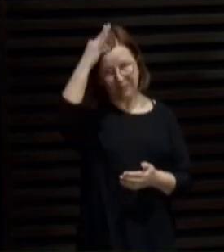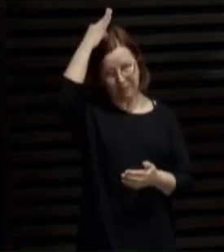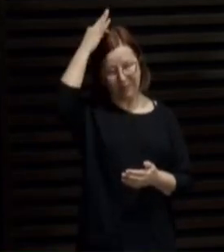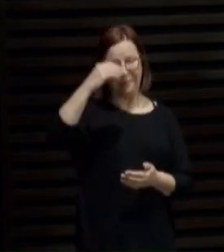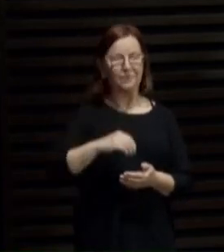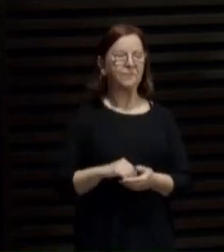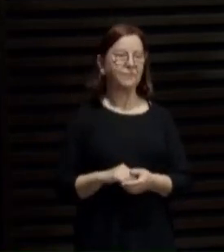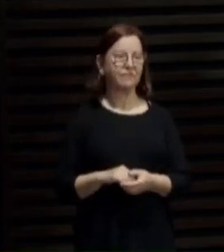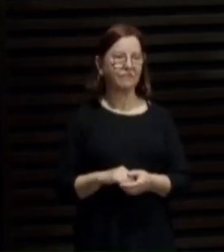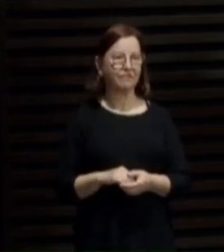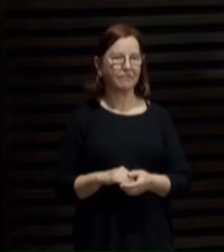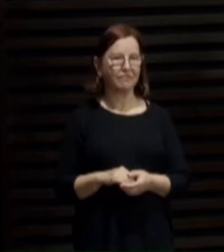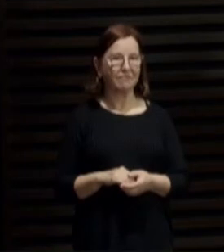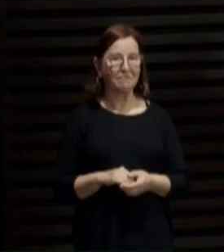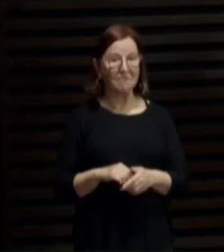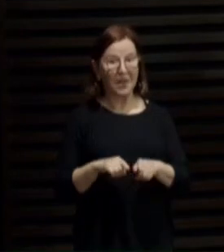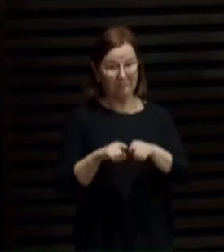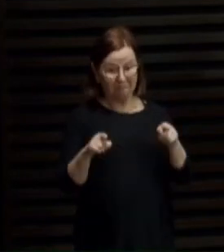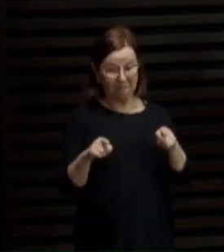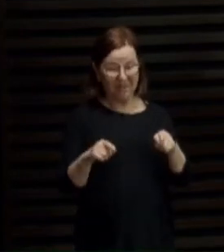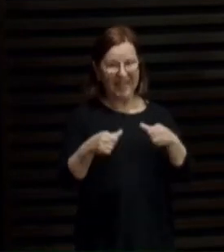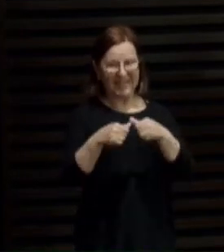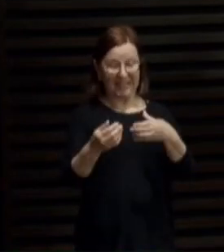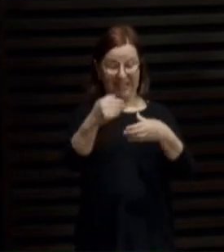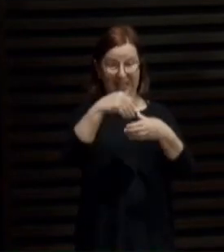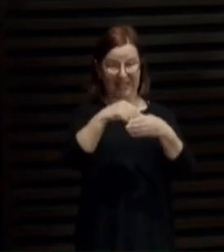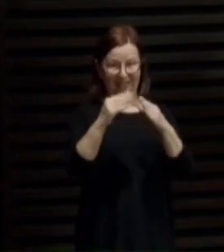Então, mas está na igreja.